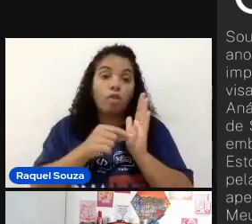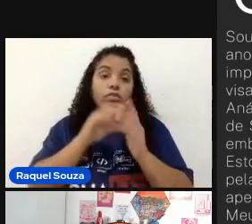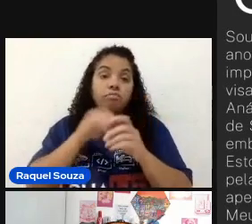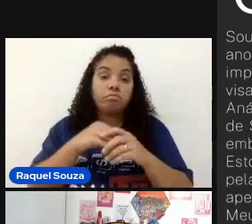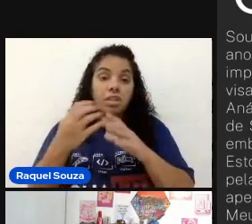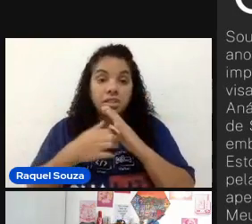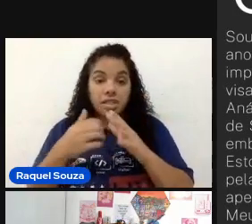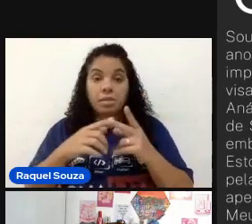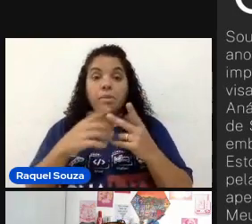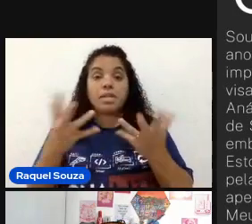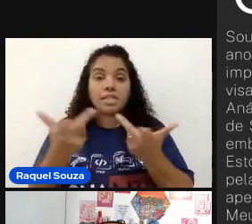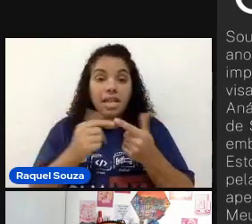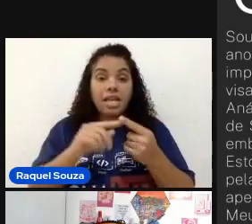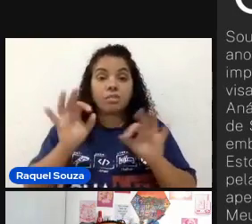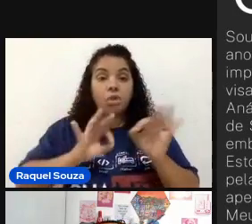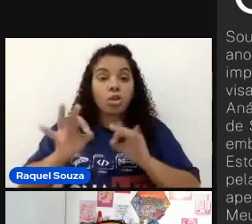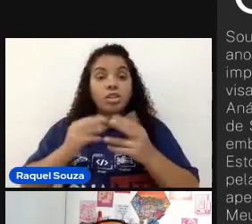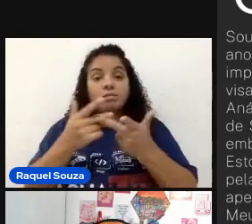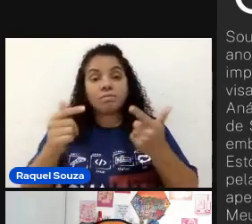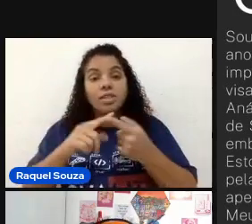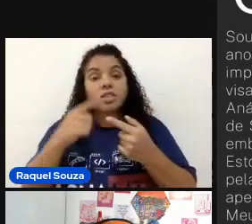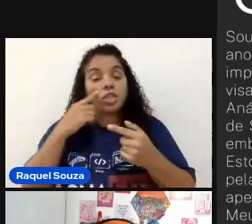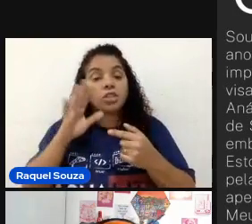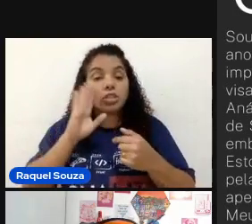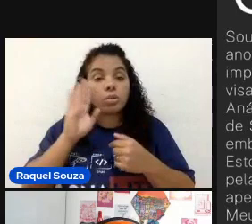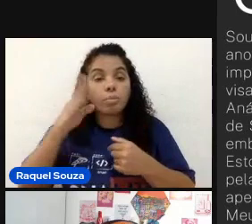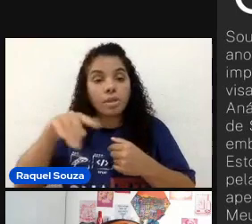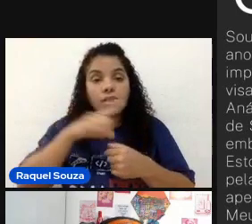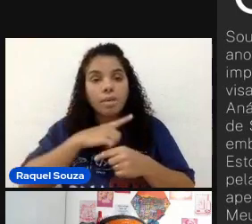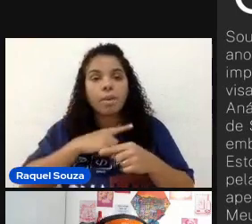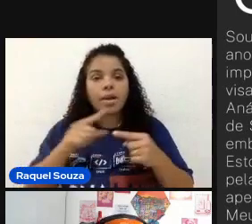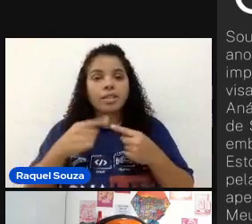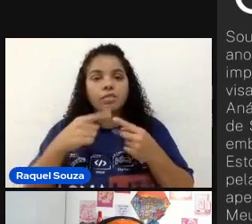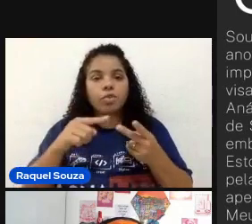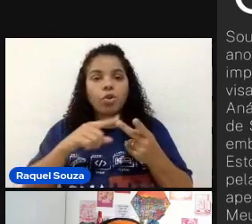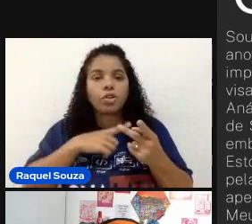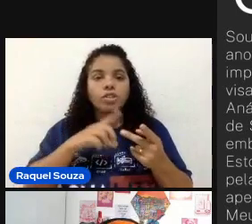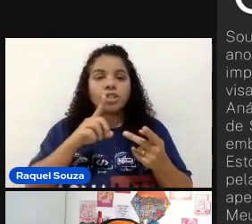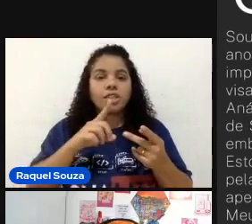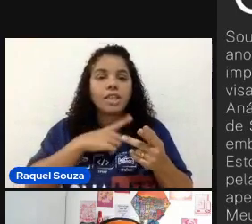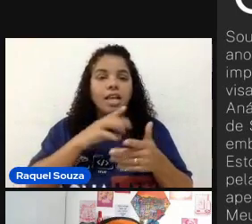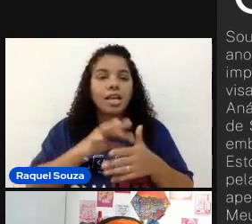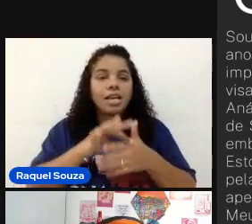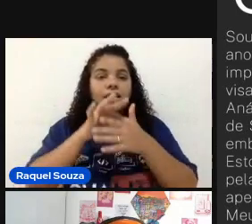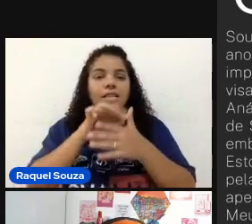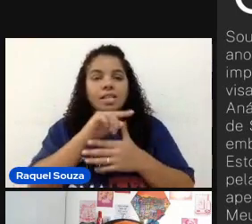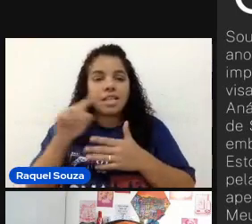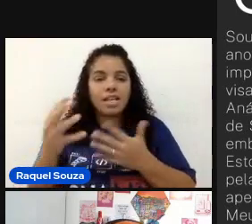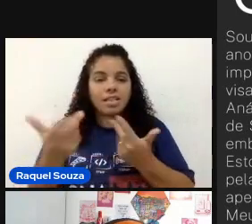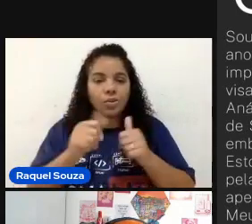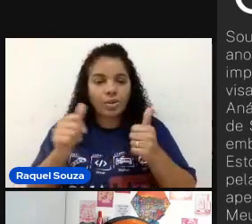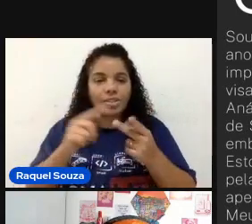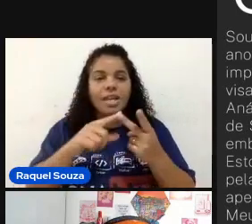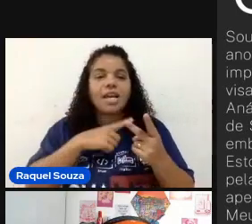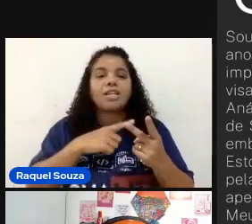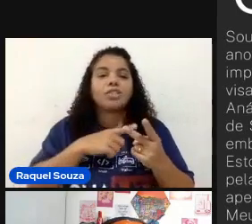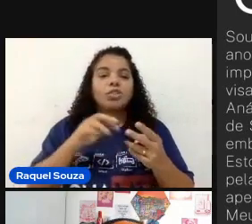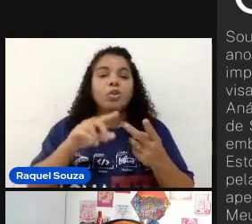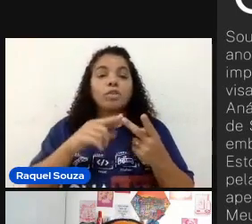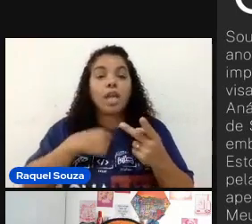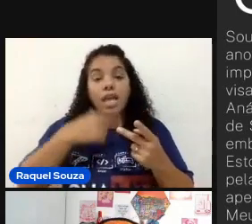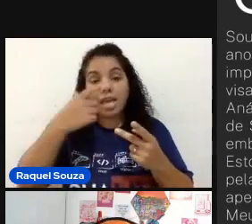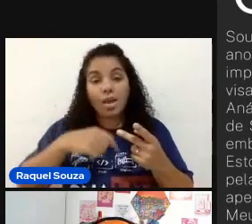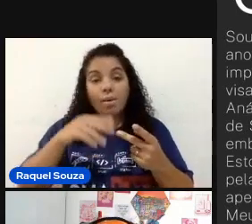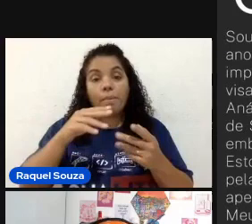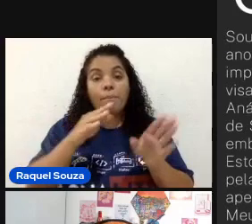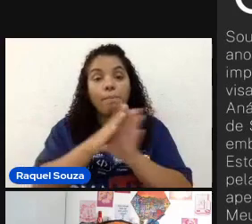seja. E como meus principais pontos fortes tenho a liderança em qualidade de software, sou mentora de pessoas